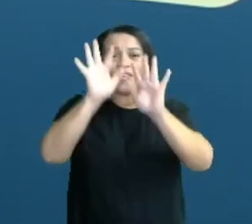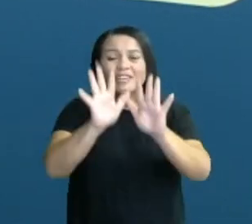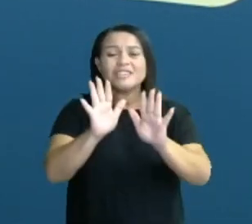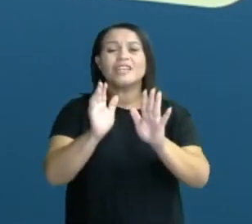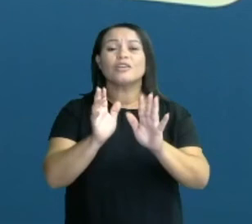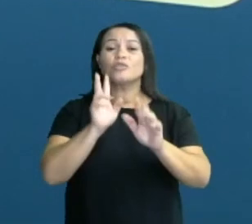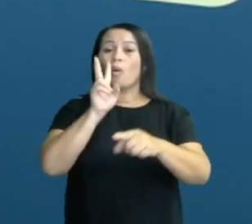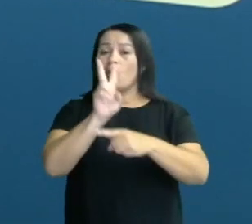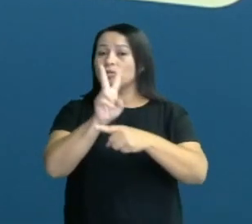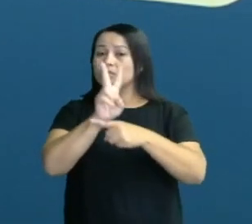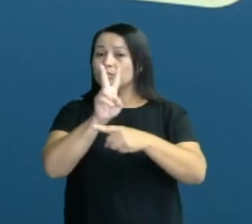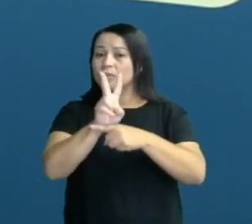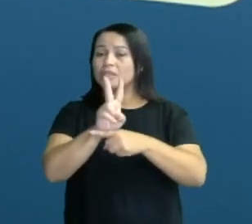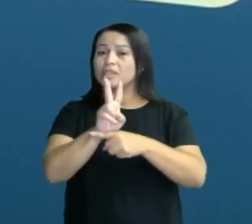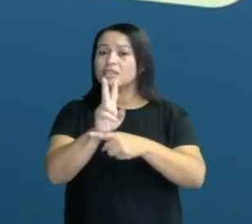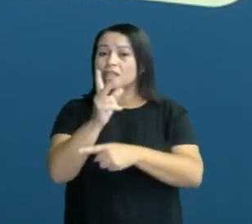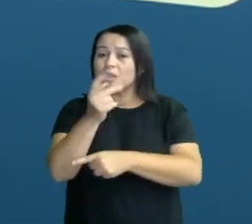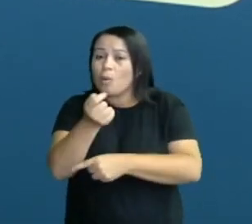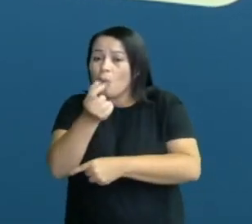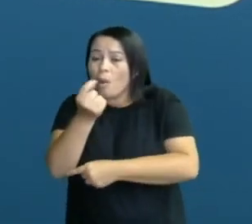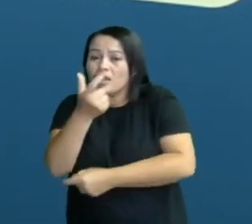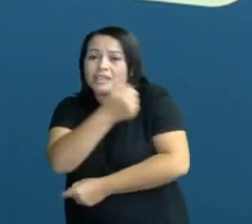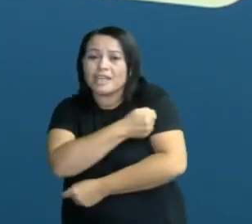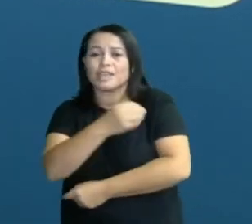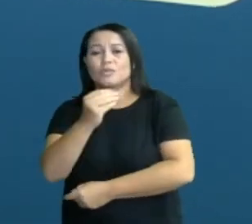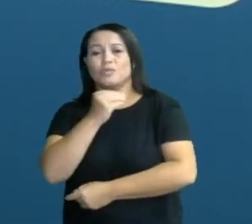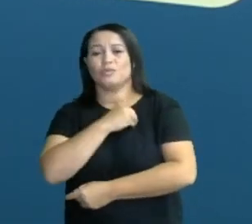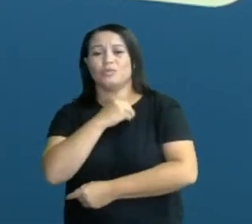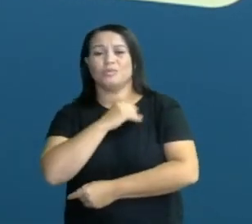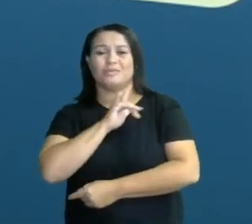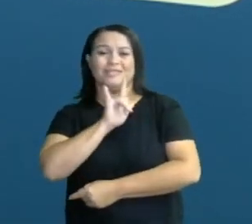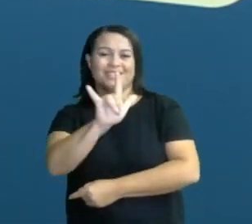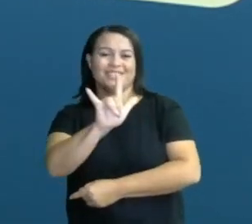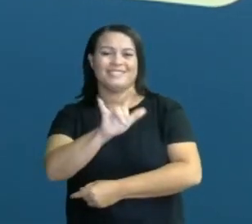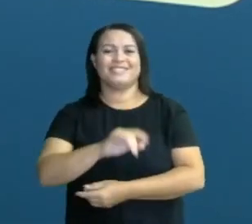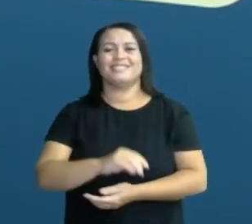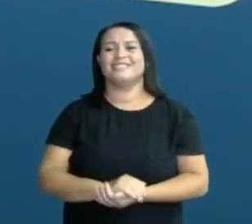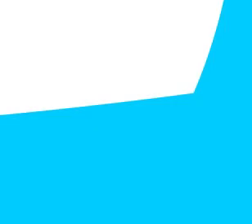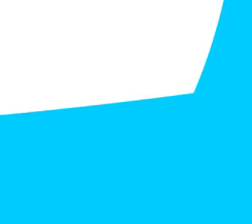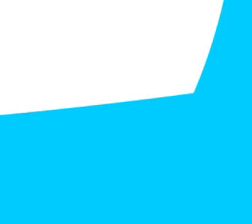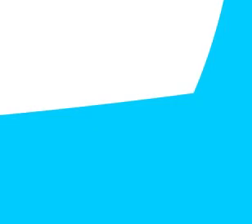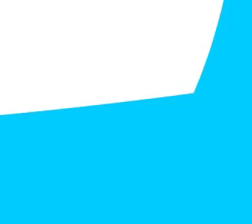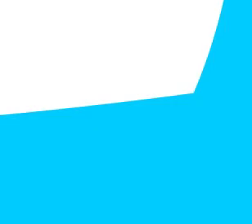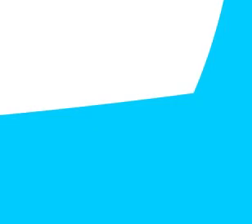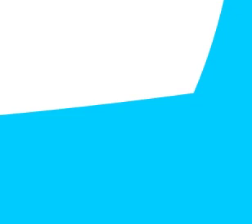continue se protegendo, a vacina está chegando, um beijo no coração de todos. Até a próxima.